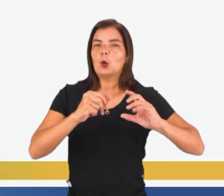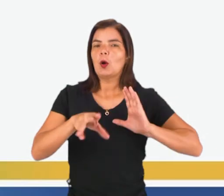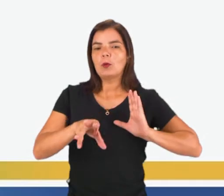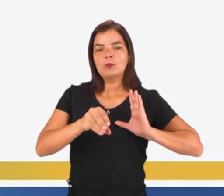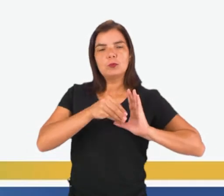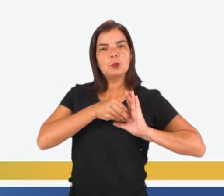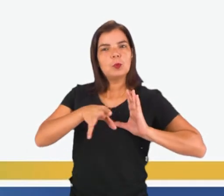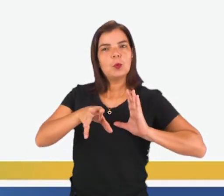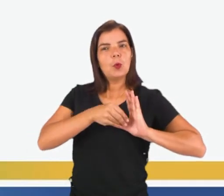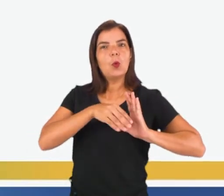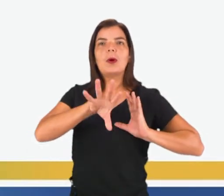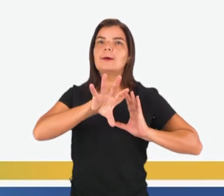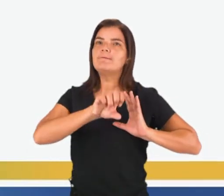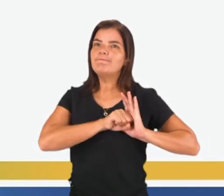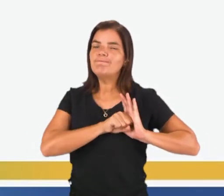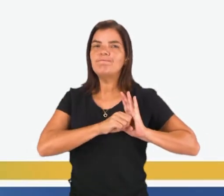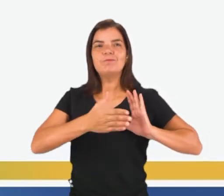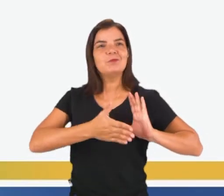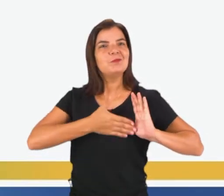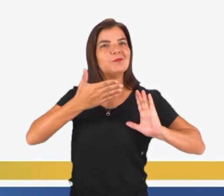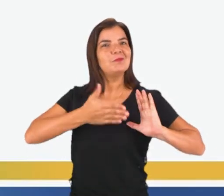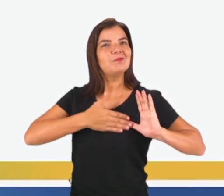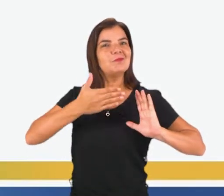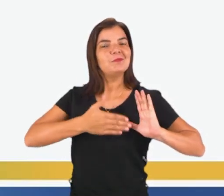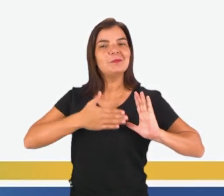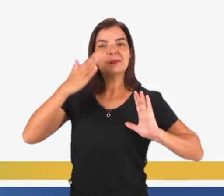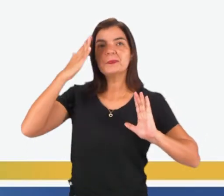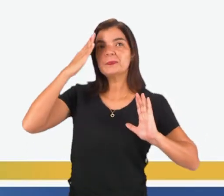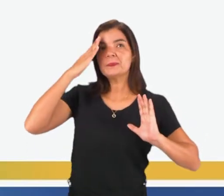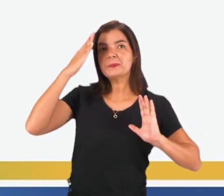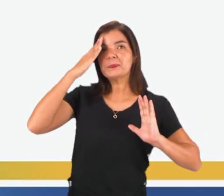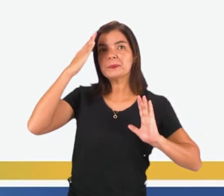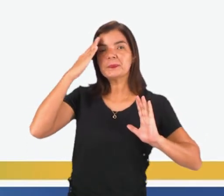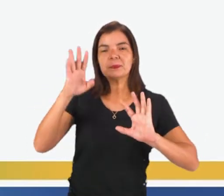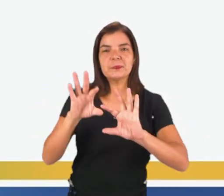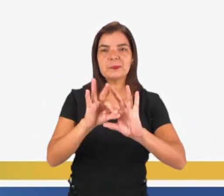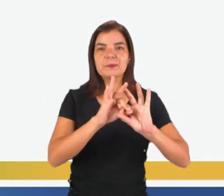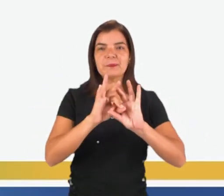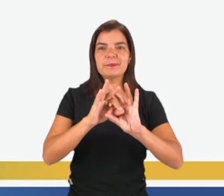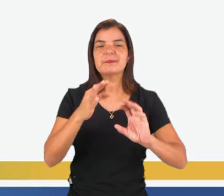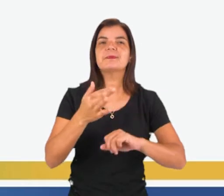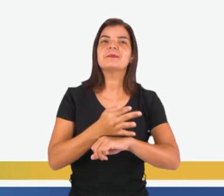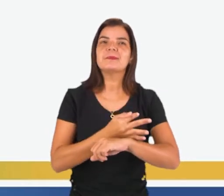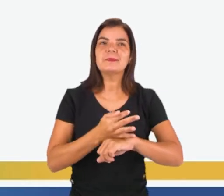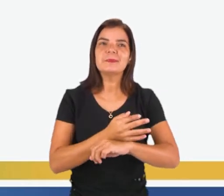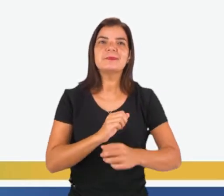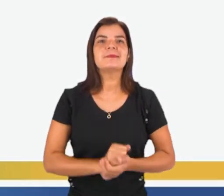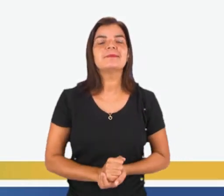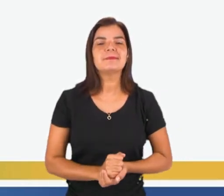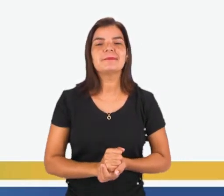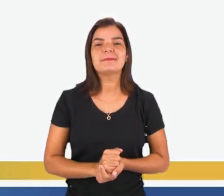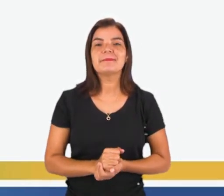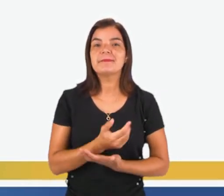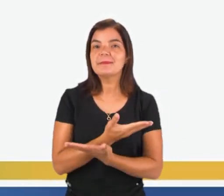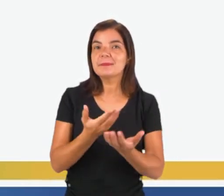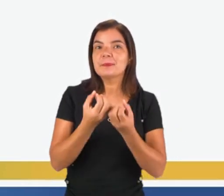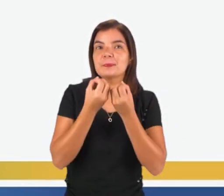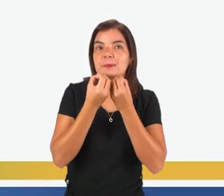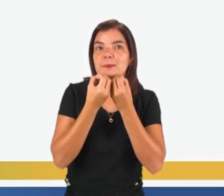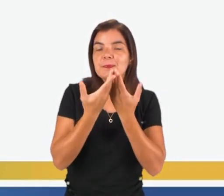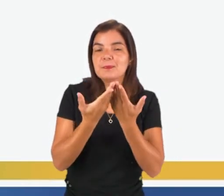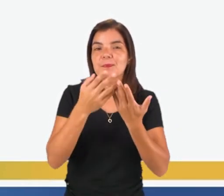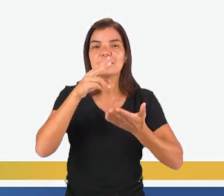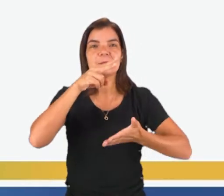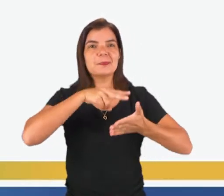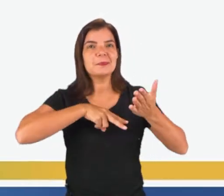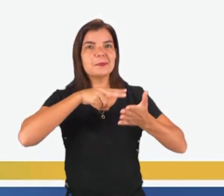há de melhor: amor, alegria, compreensão, harmonia e tolerância.